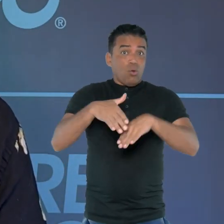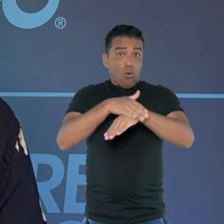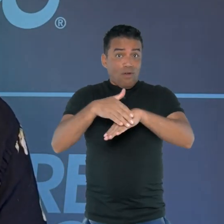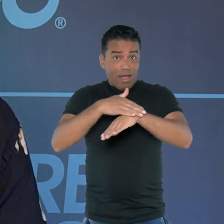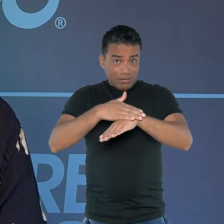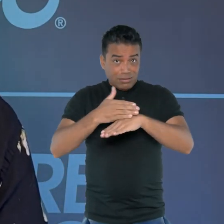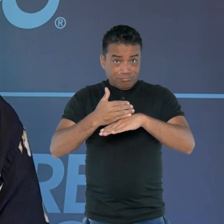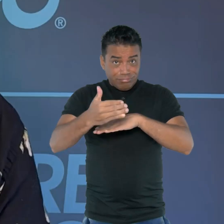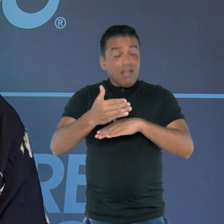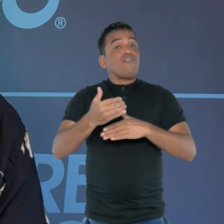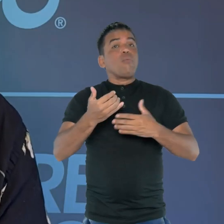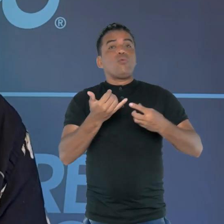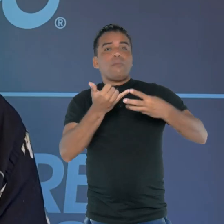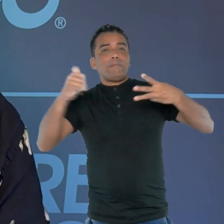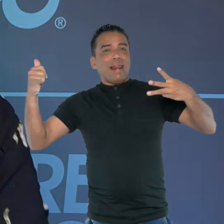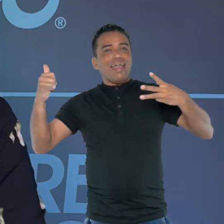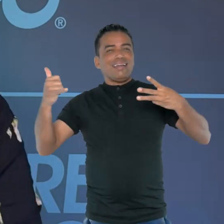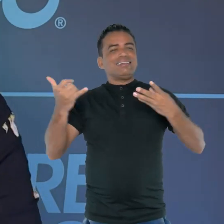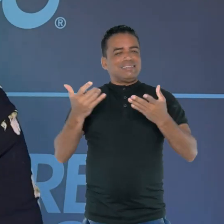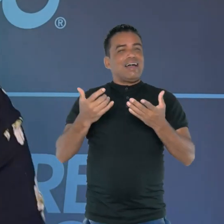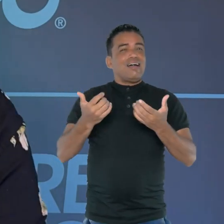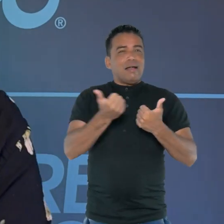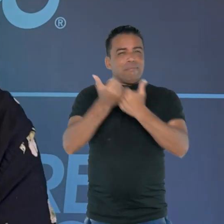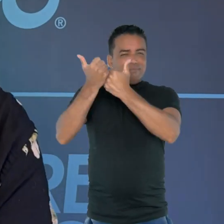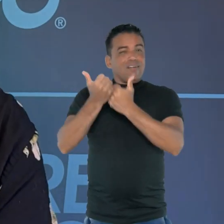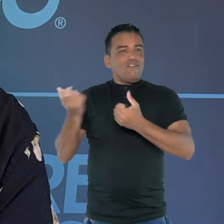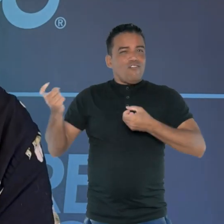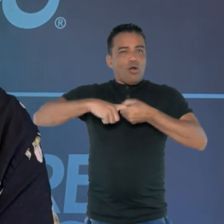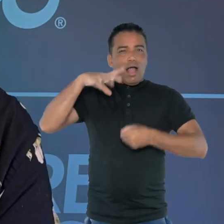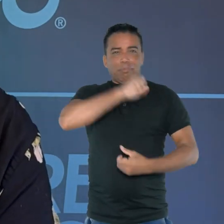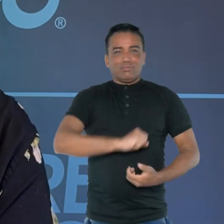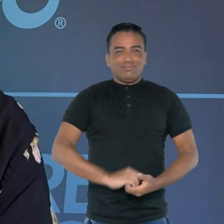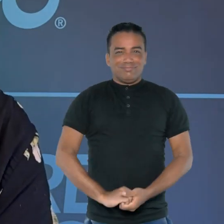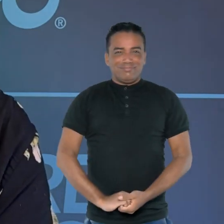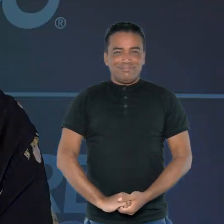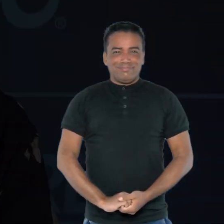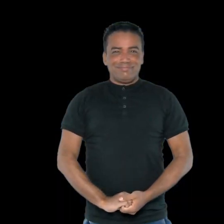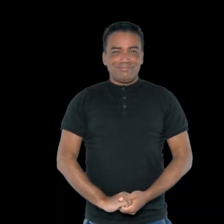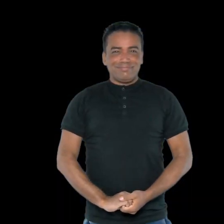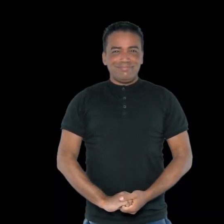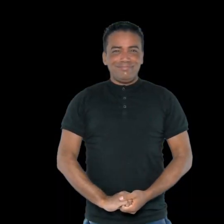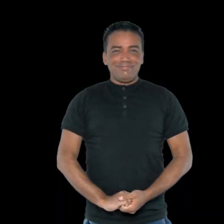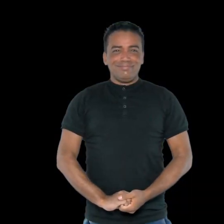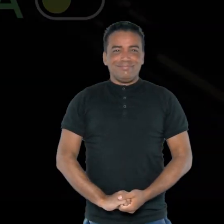o nosso vídeo do patrocinador. Daqui um minutinho a gente volta.